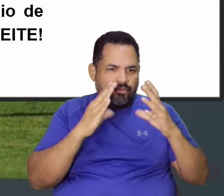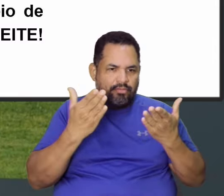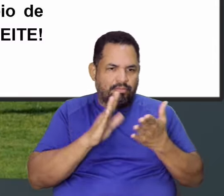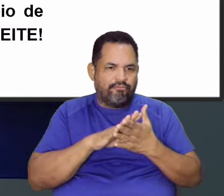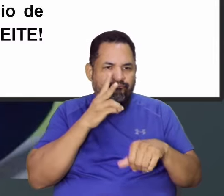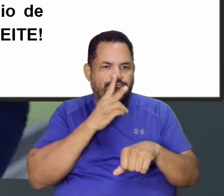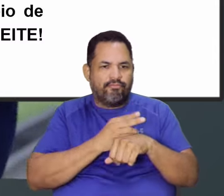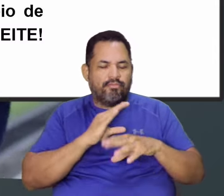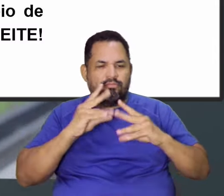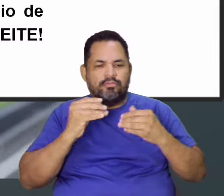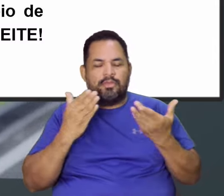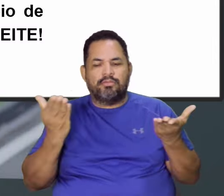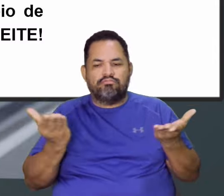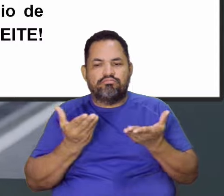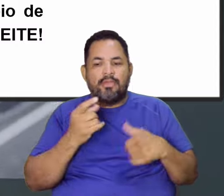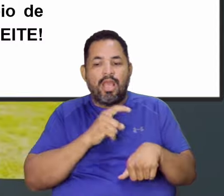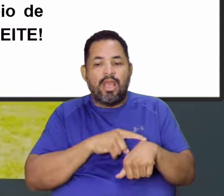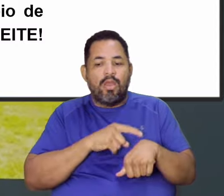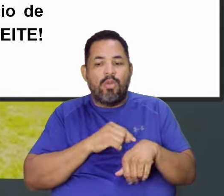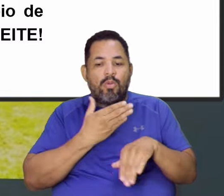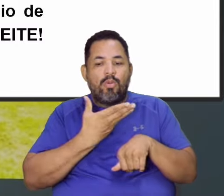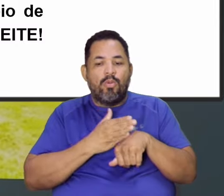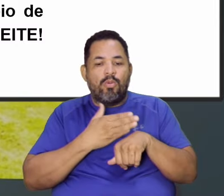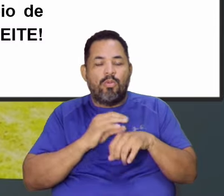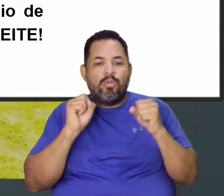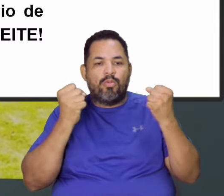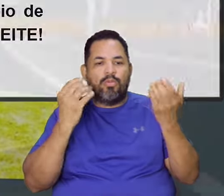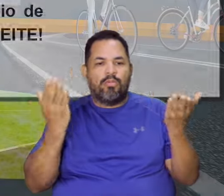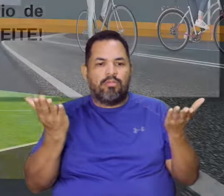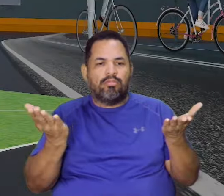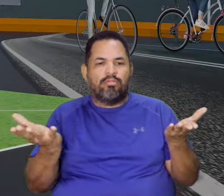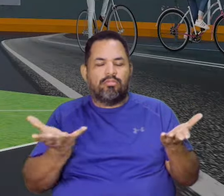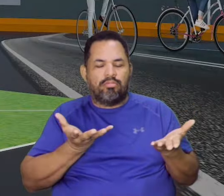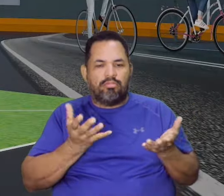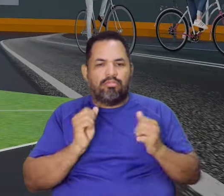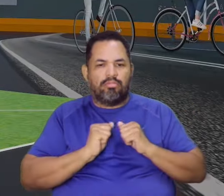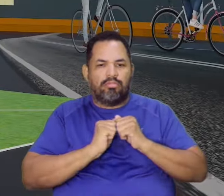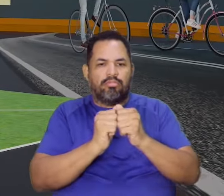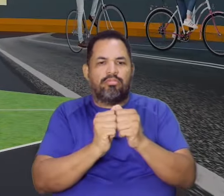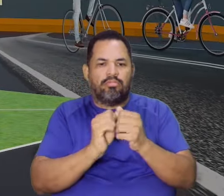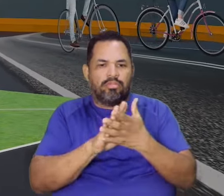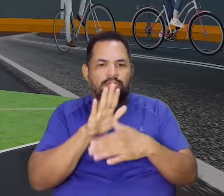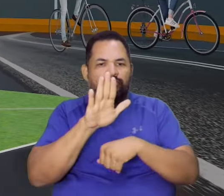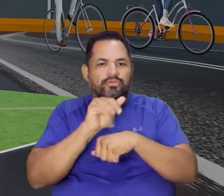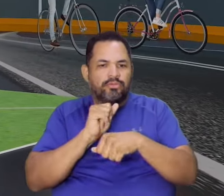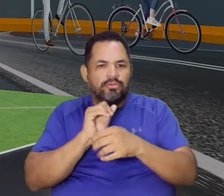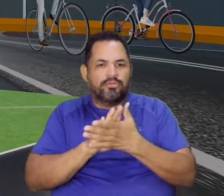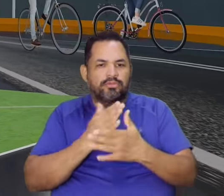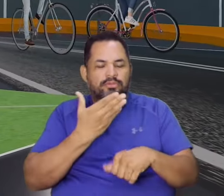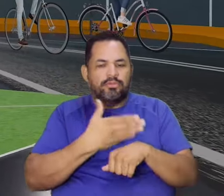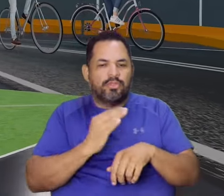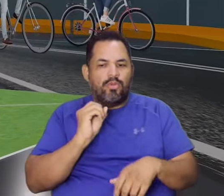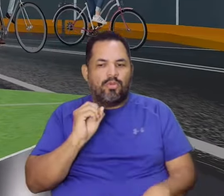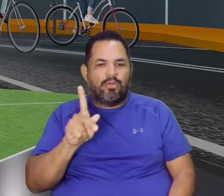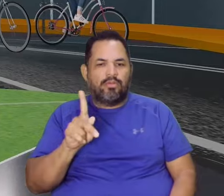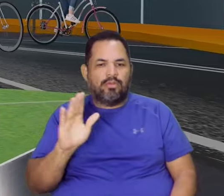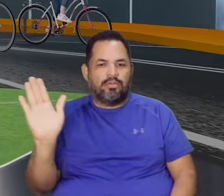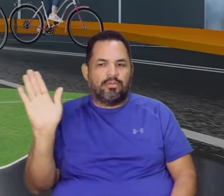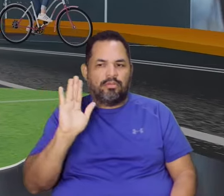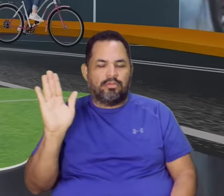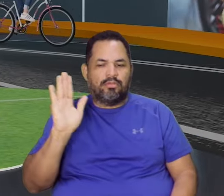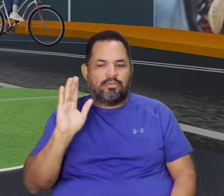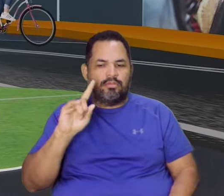vídeo o momento exercit e manda para mim que eu quero acompanhar de perto e já te chamo aí paraas nossas práticas ok tchau